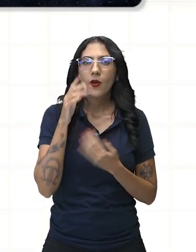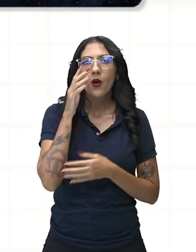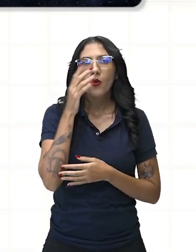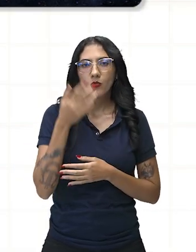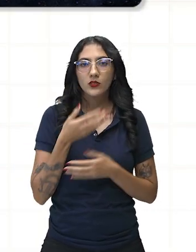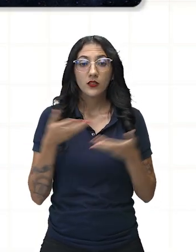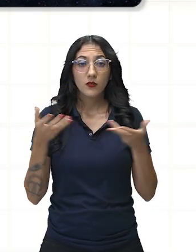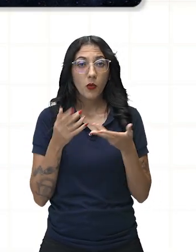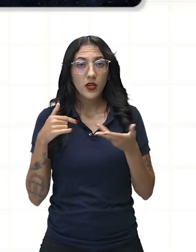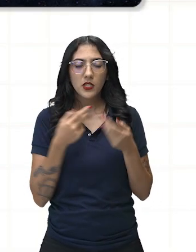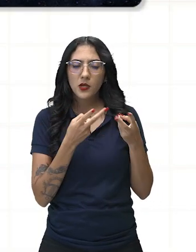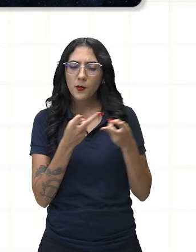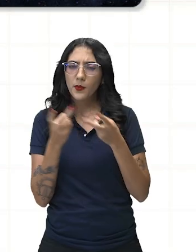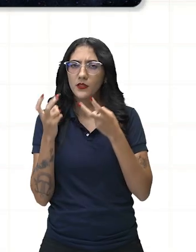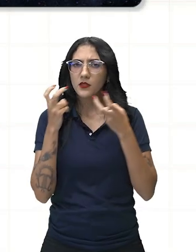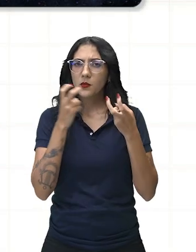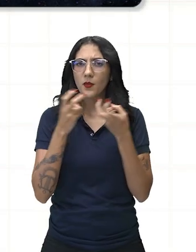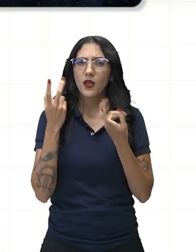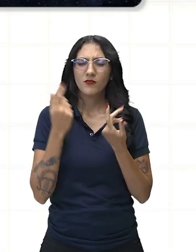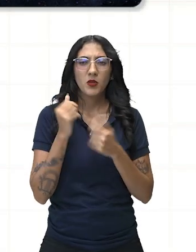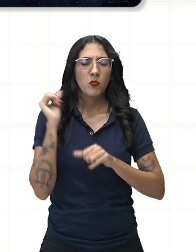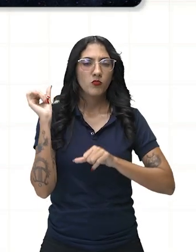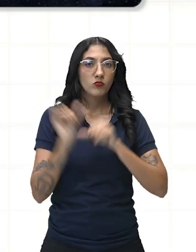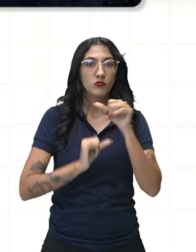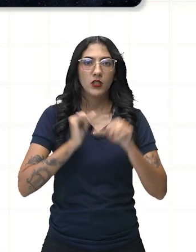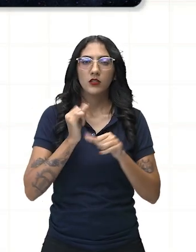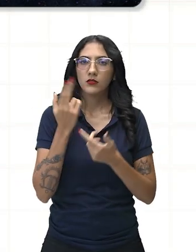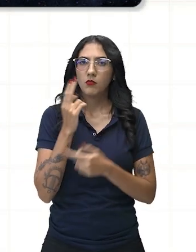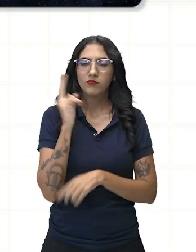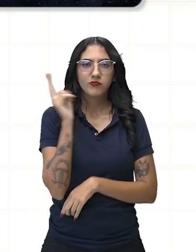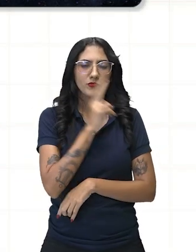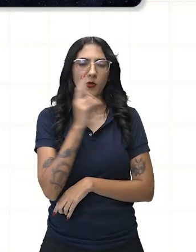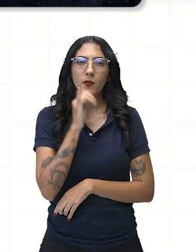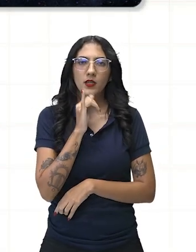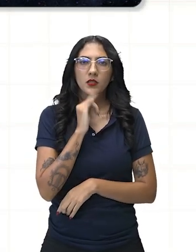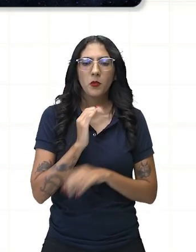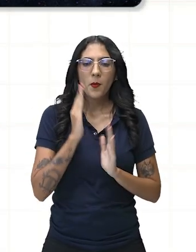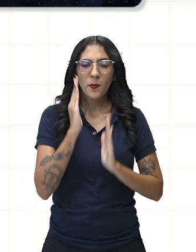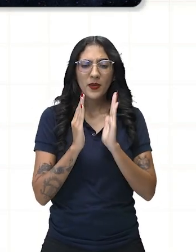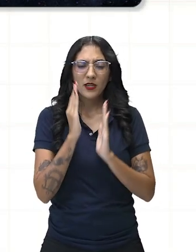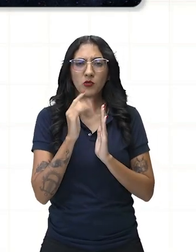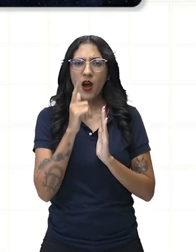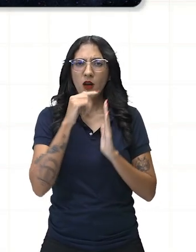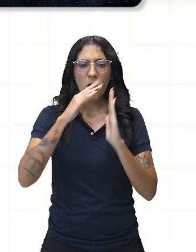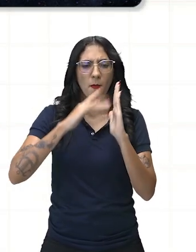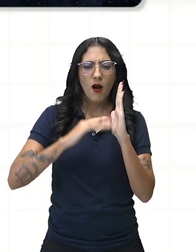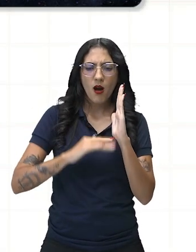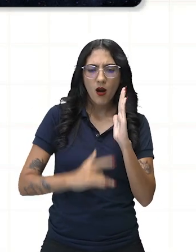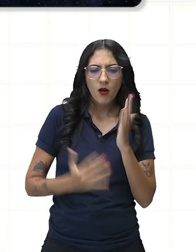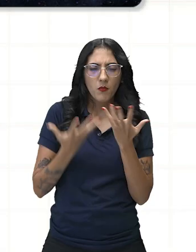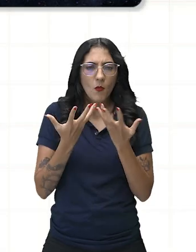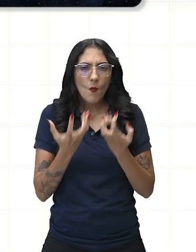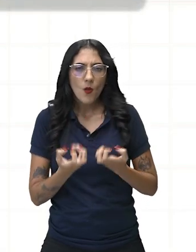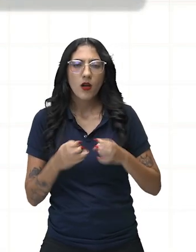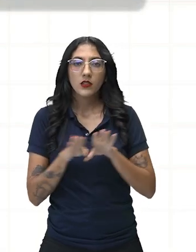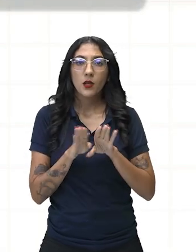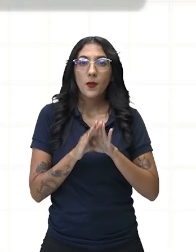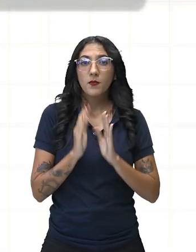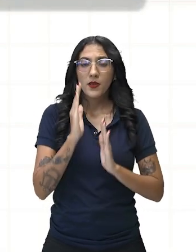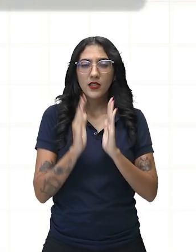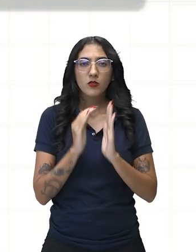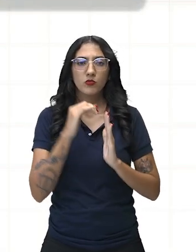gente vivenciar os chamados fenômenos extremos, né, como secas, cheias prolongadas. Bem, o